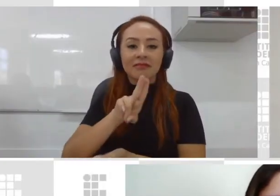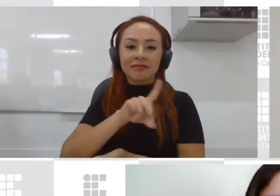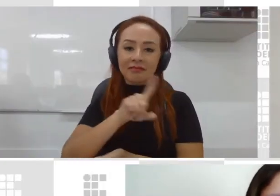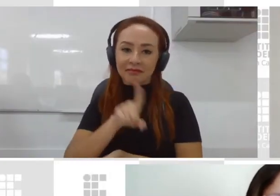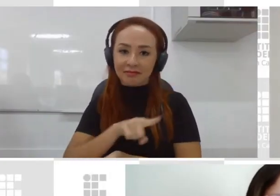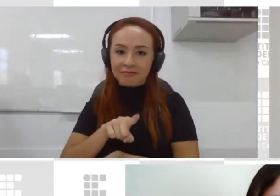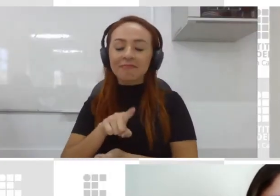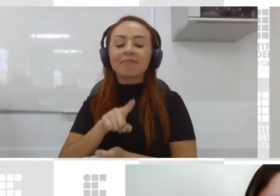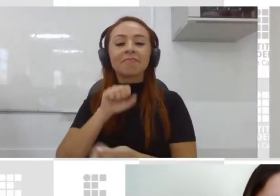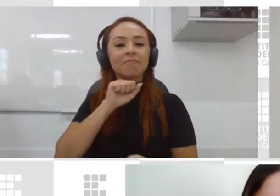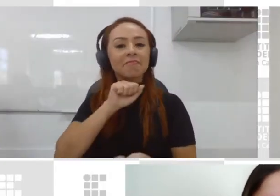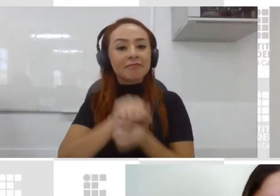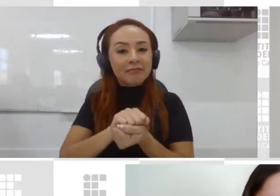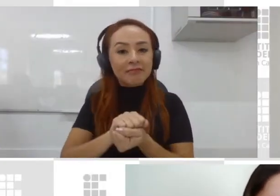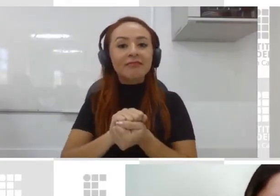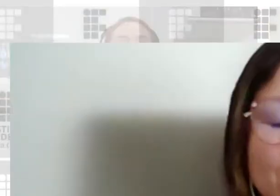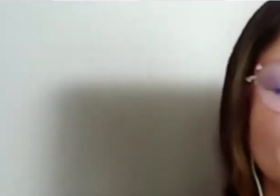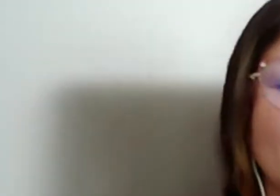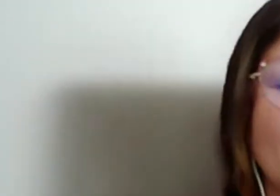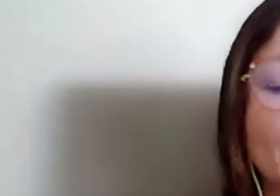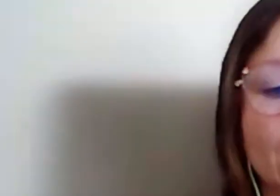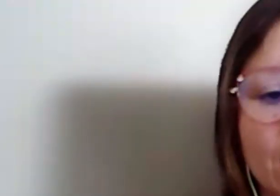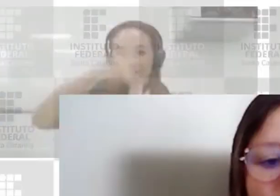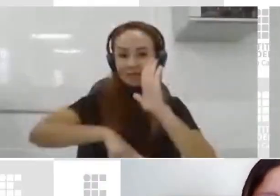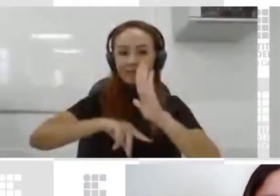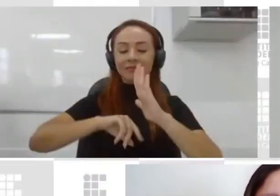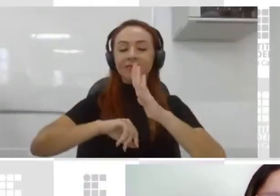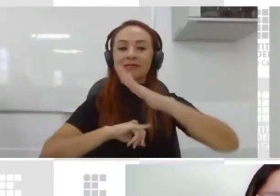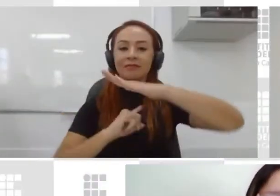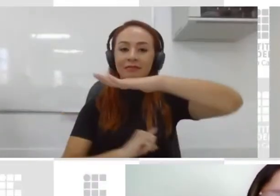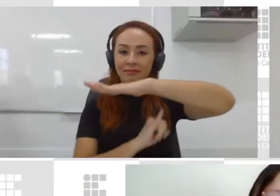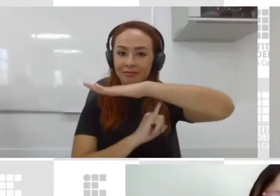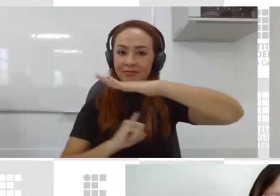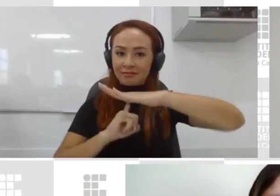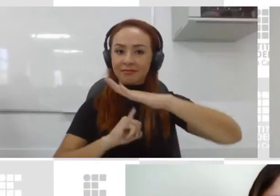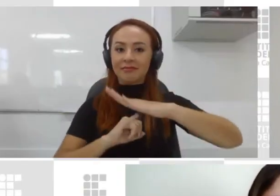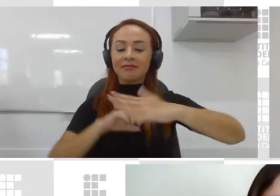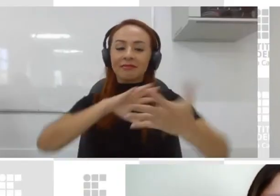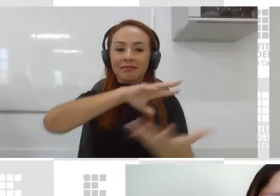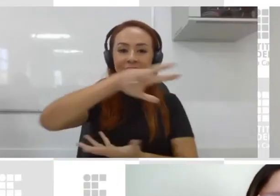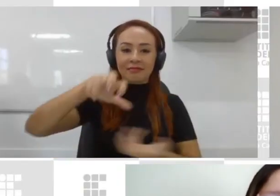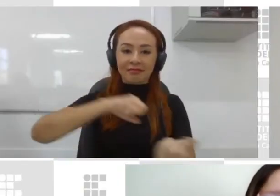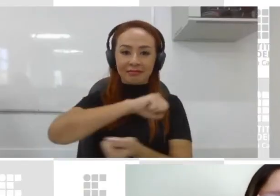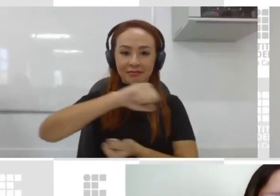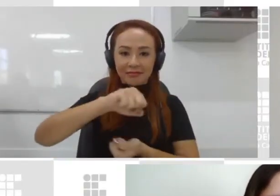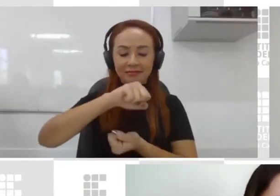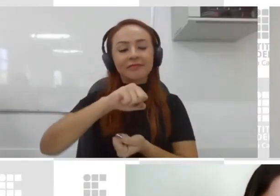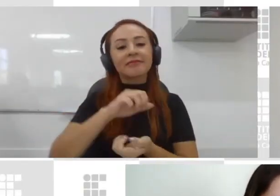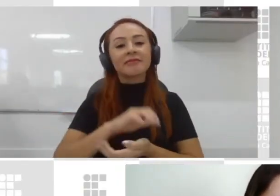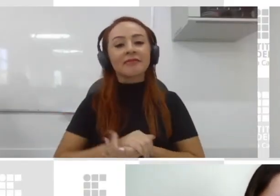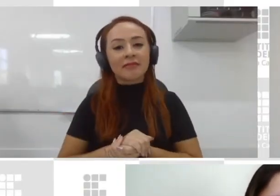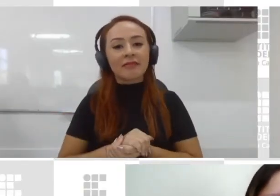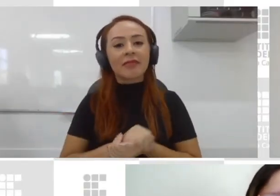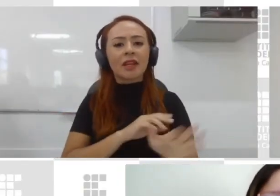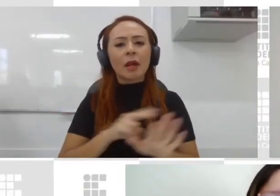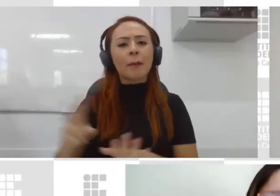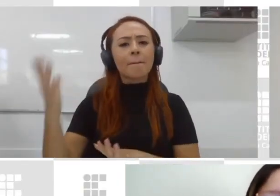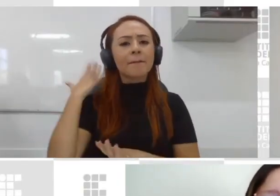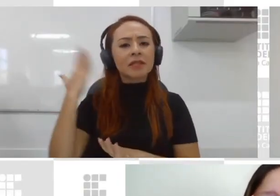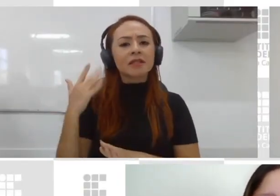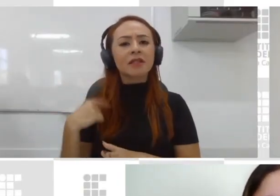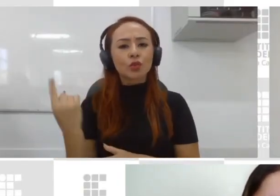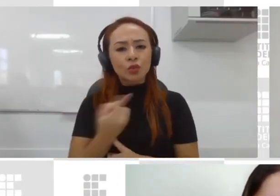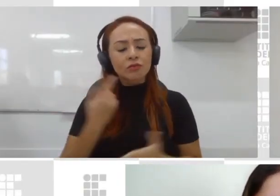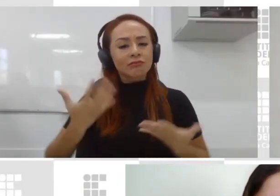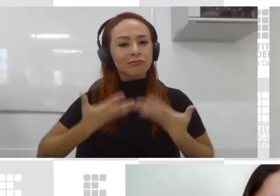também semana passada foi de grande alegria, porque nos tornamos, né, por mais um ano